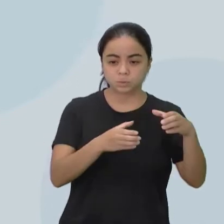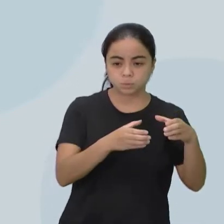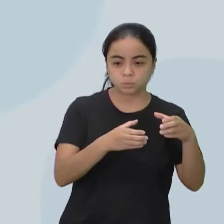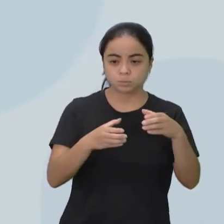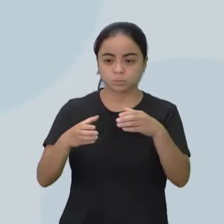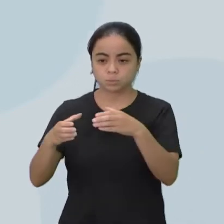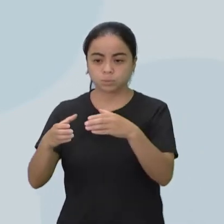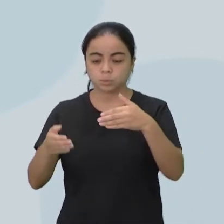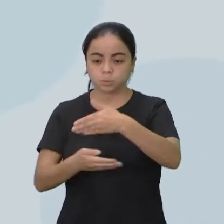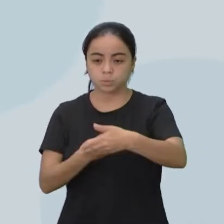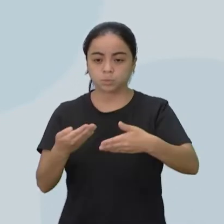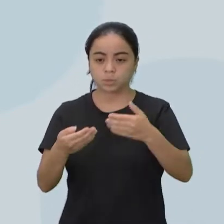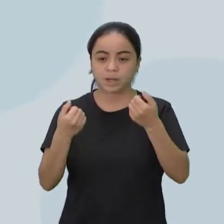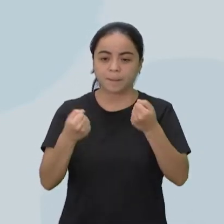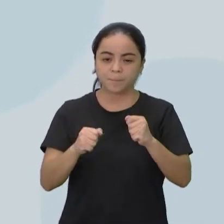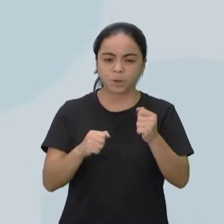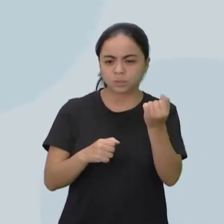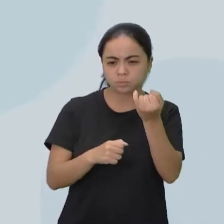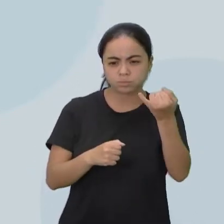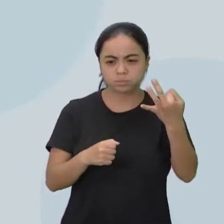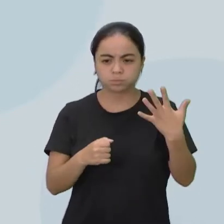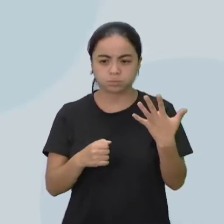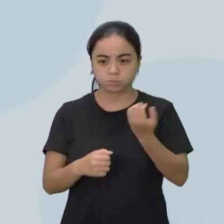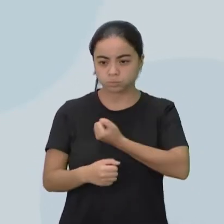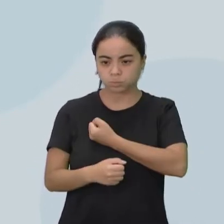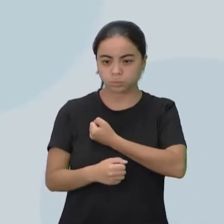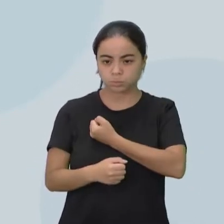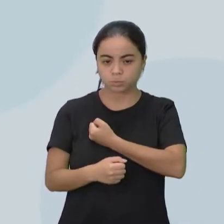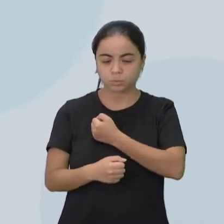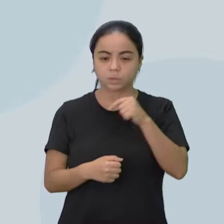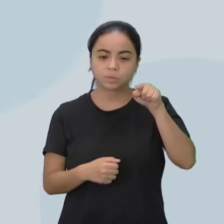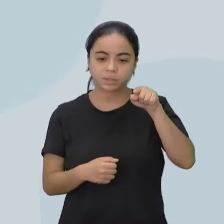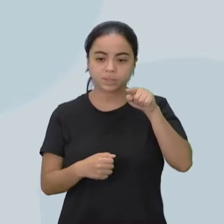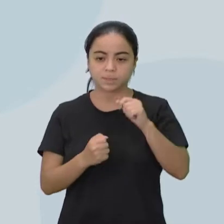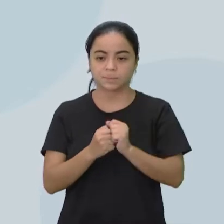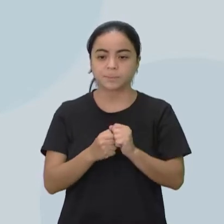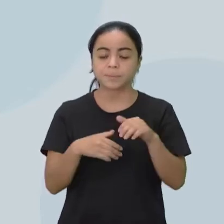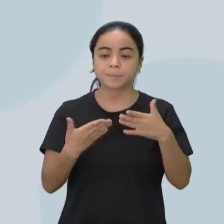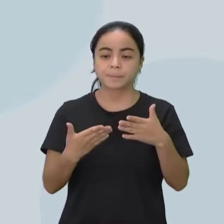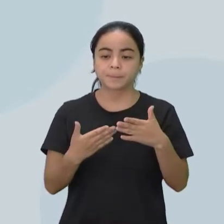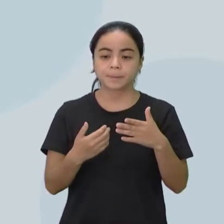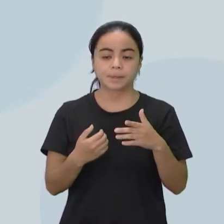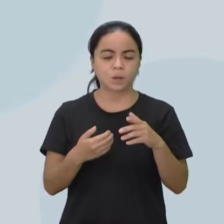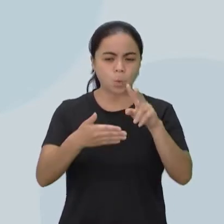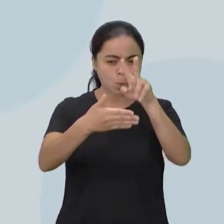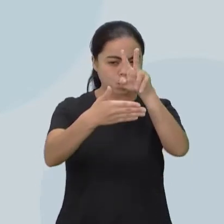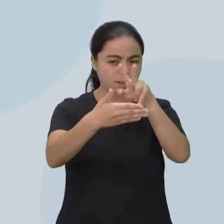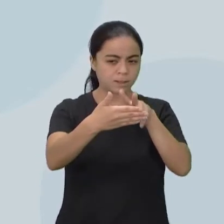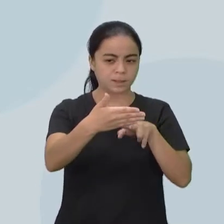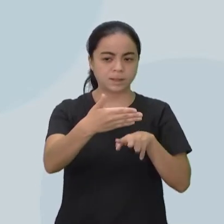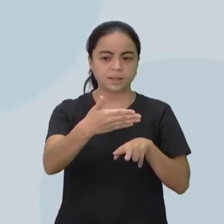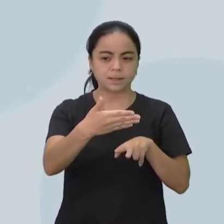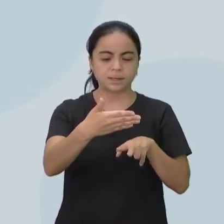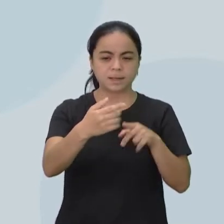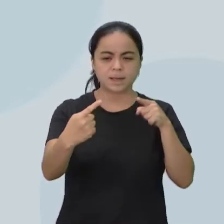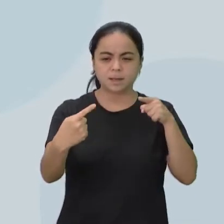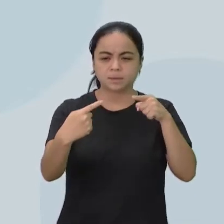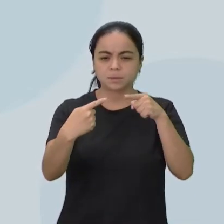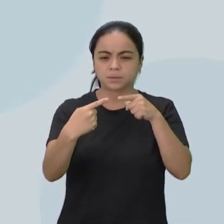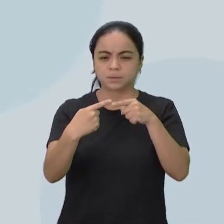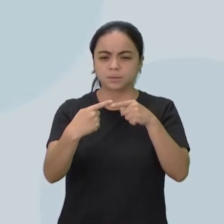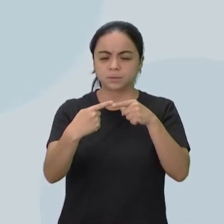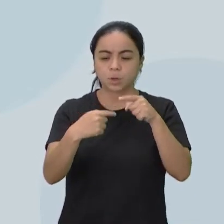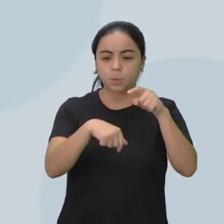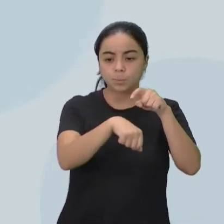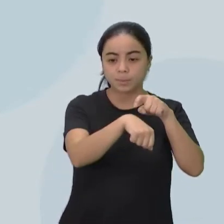coisas que você pode medir, associar número, como é o caso aqui, a gente, ao ler esse problema, a gente identifica uma grandeza que é